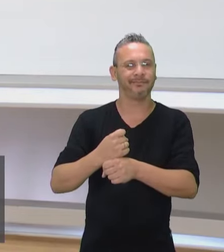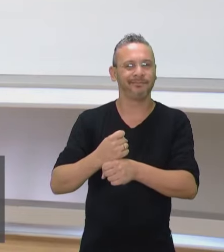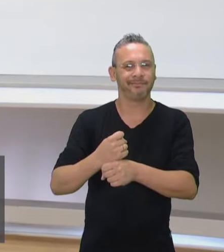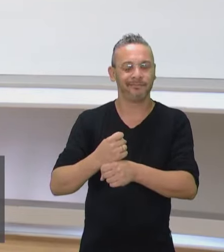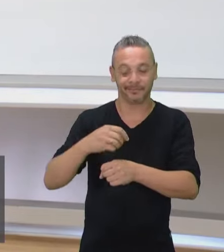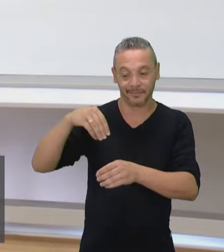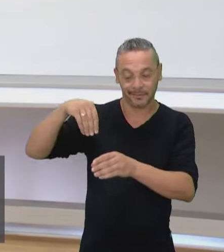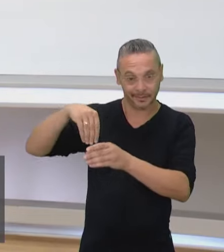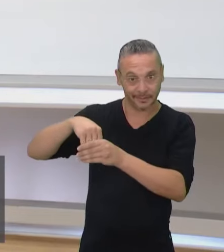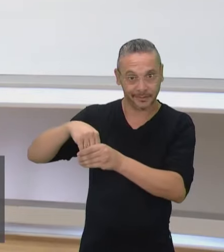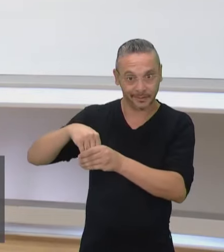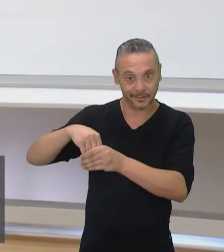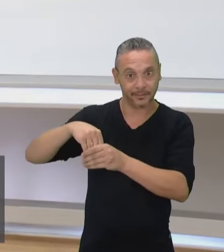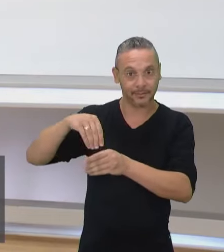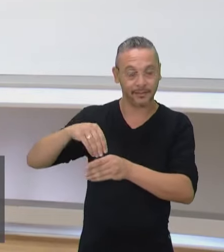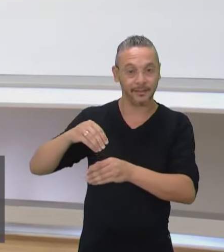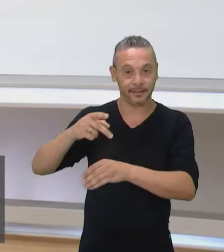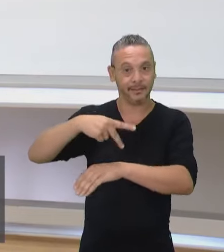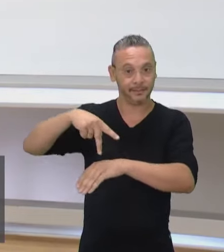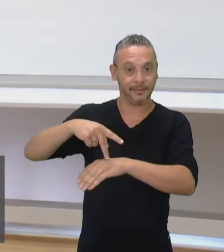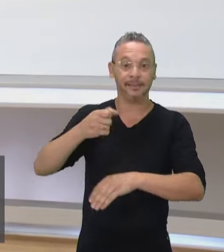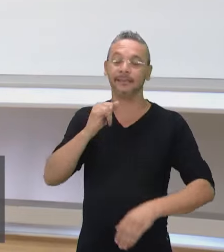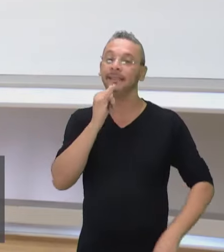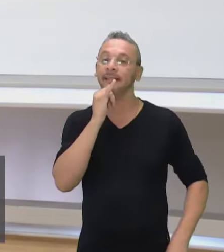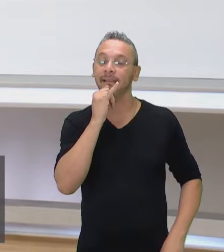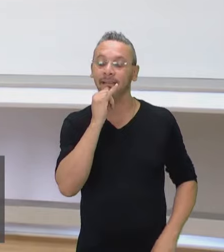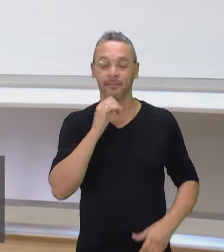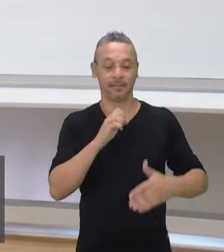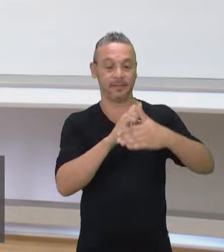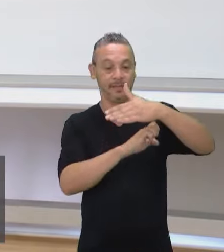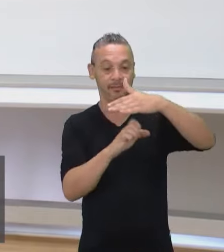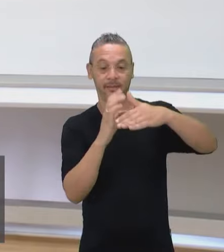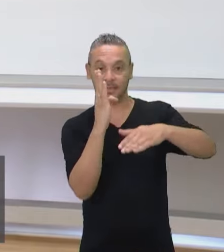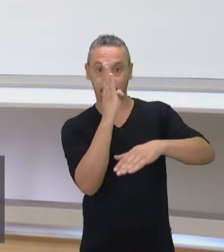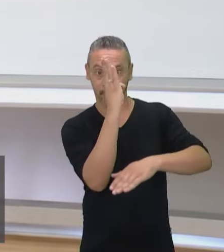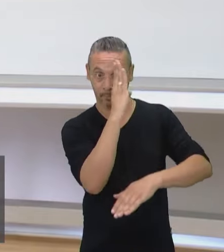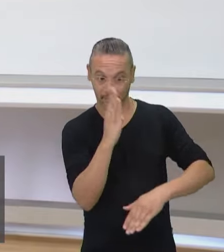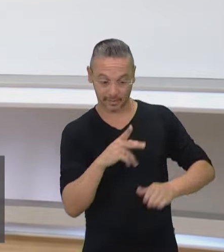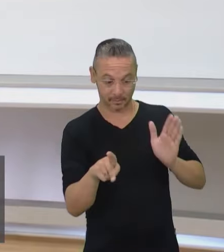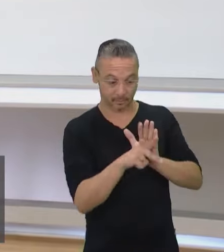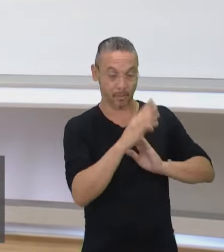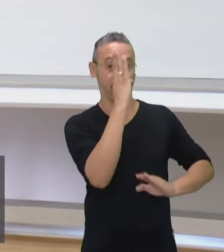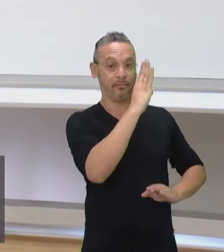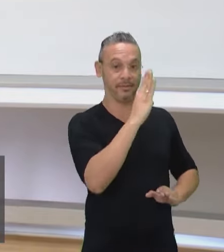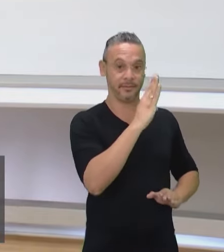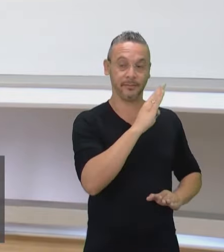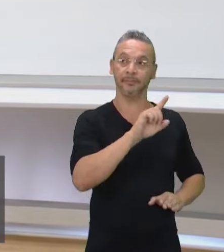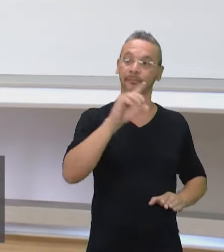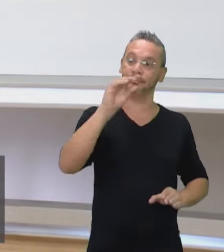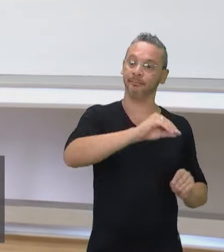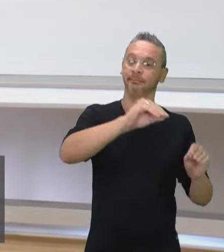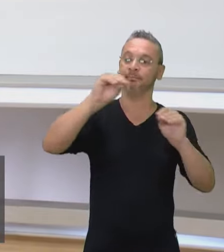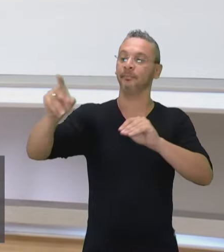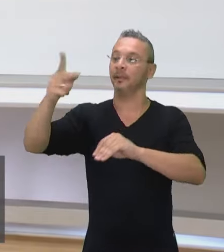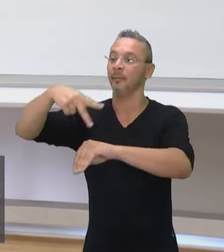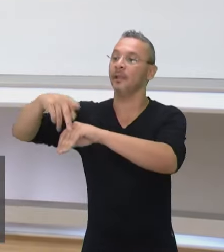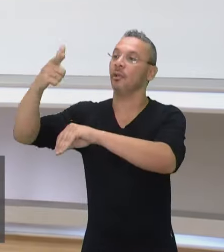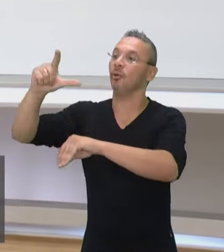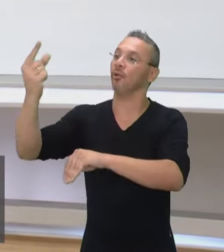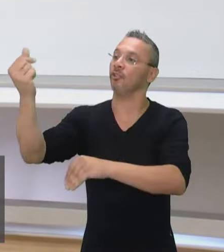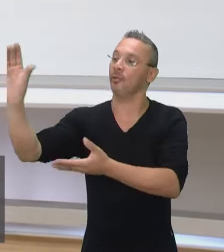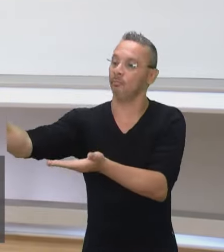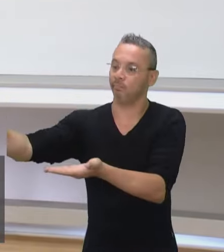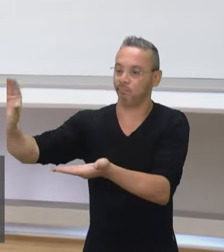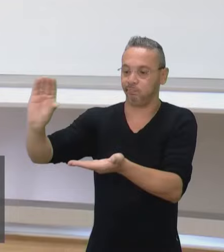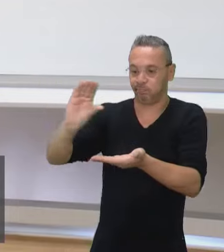produzido só dentro dessas fronteiras, não, se tiver uma empresa nacional em outro país, e esse dinheiro vem para cá, essa